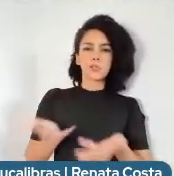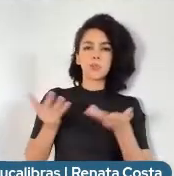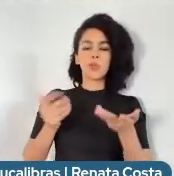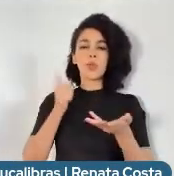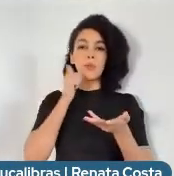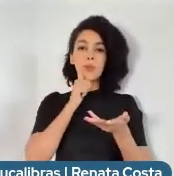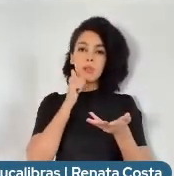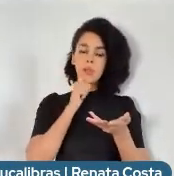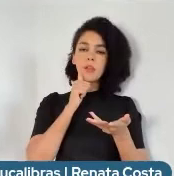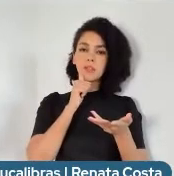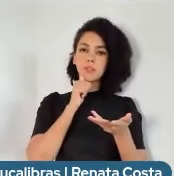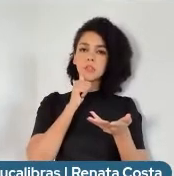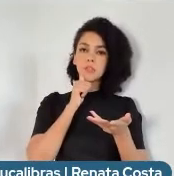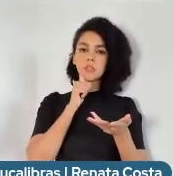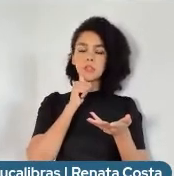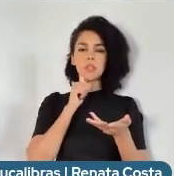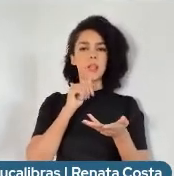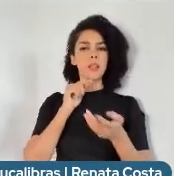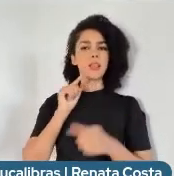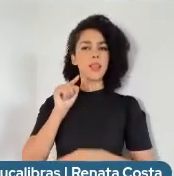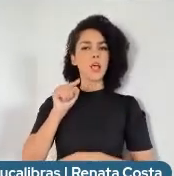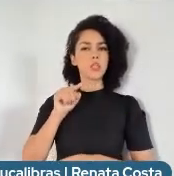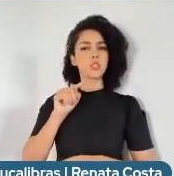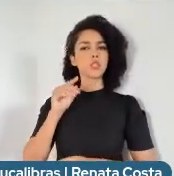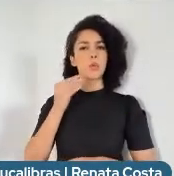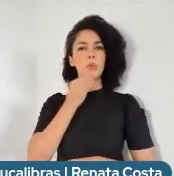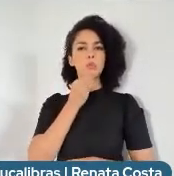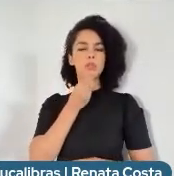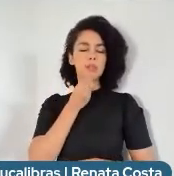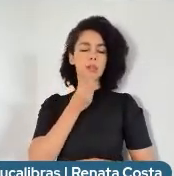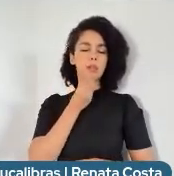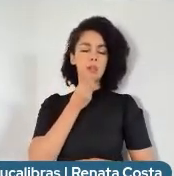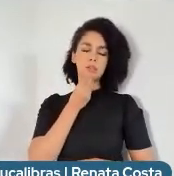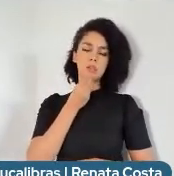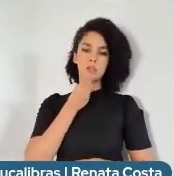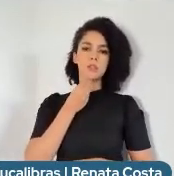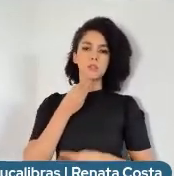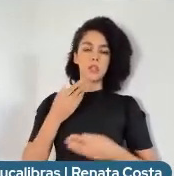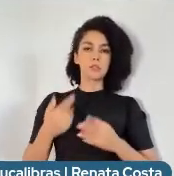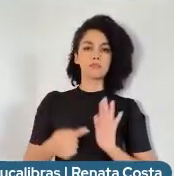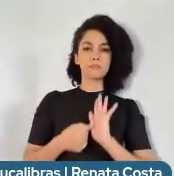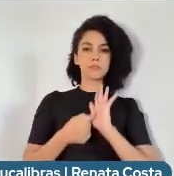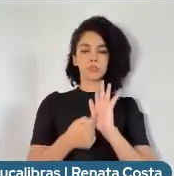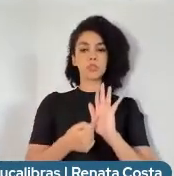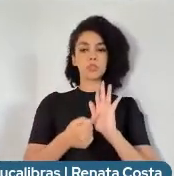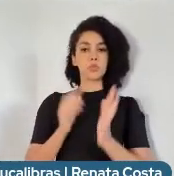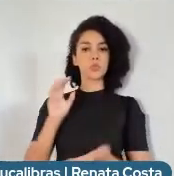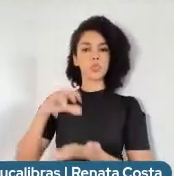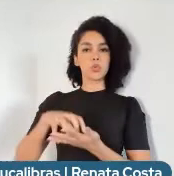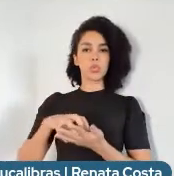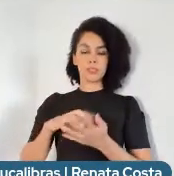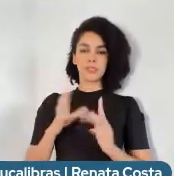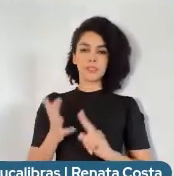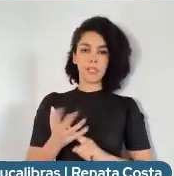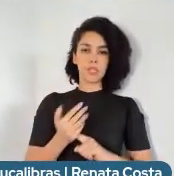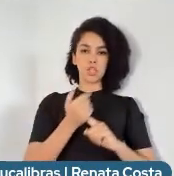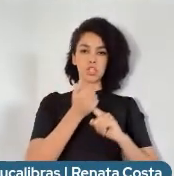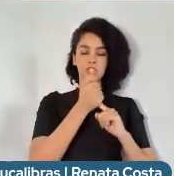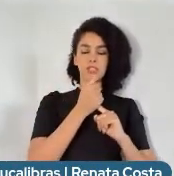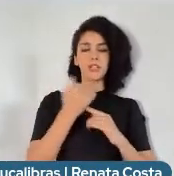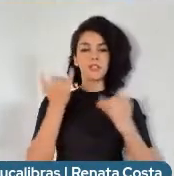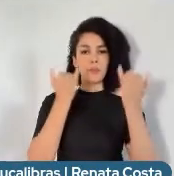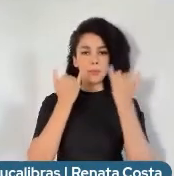essa oportunidade, quer dizer, as oportunidades que estão sendo colocadas pelo setor de tecnologia da informação e